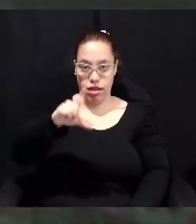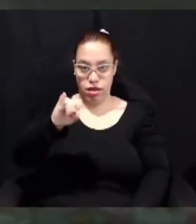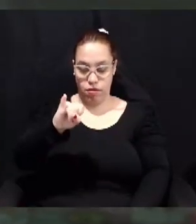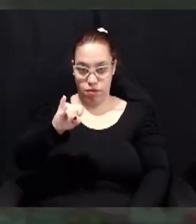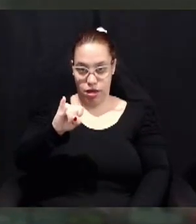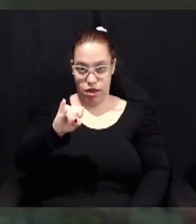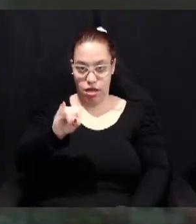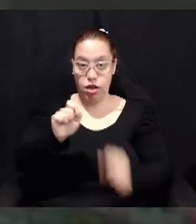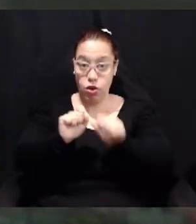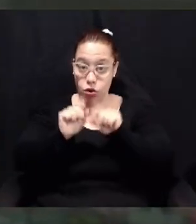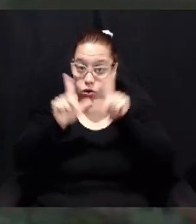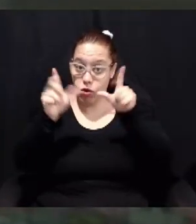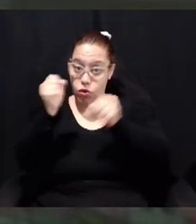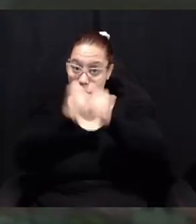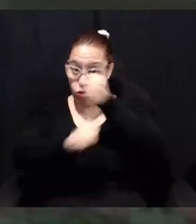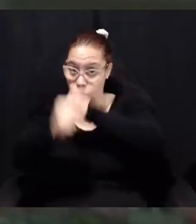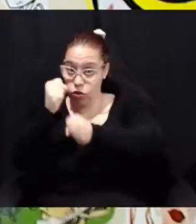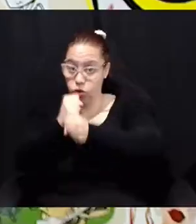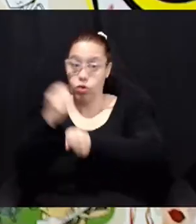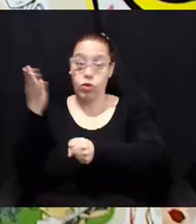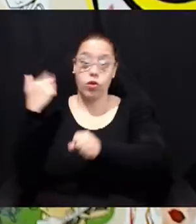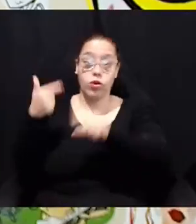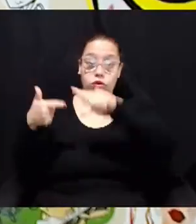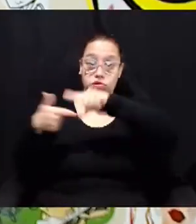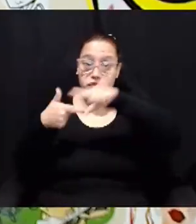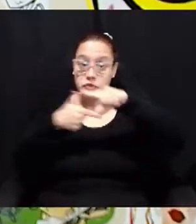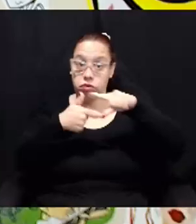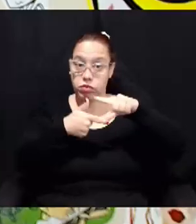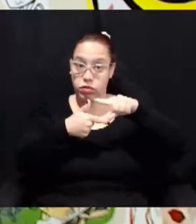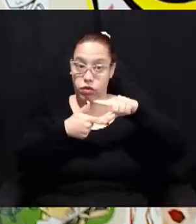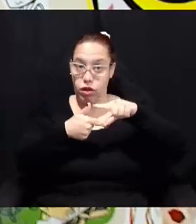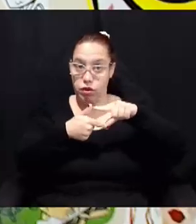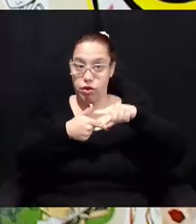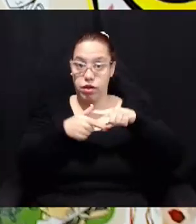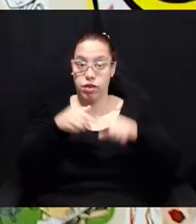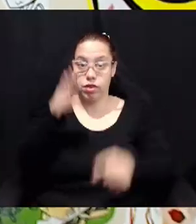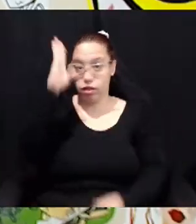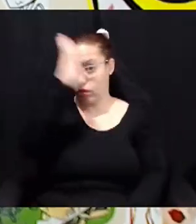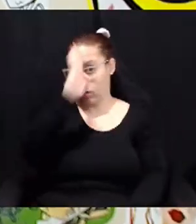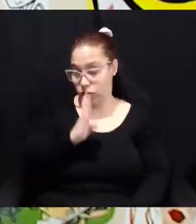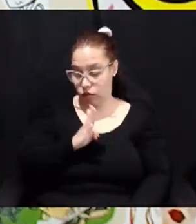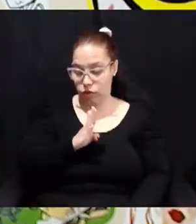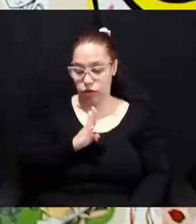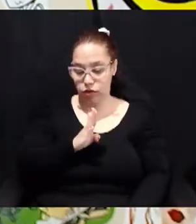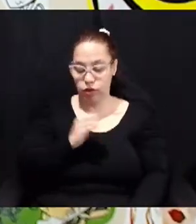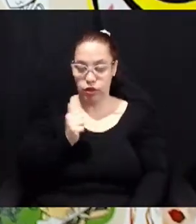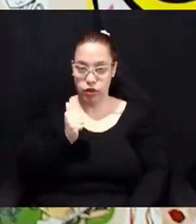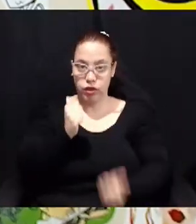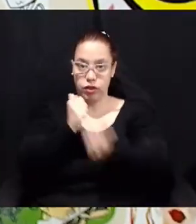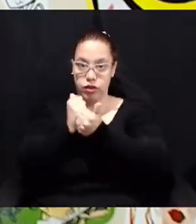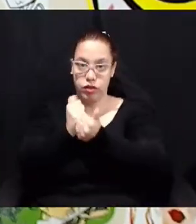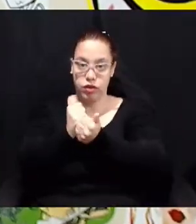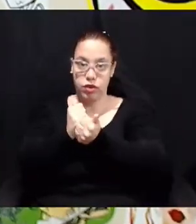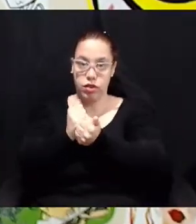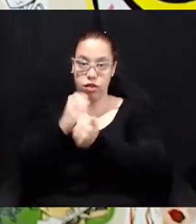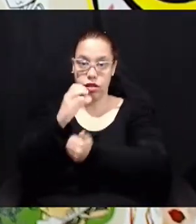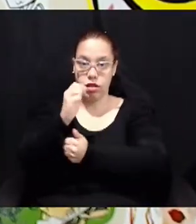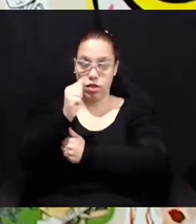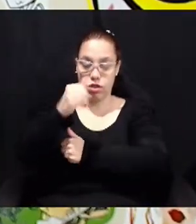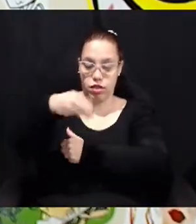do ano passado no meio dos quadrinhos brasileiros, que, né, a gente fez em parceria com o Emílio e com a Camila do Blablalogia.